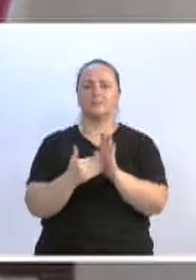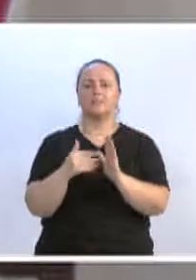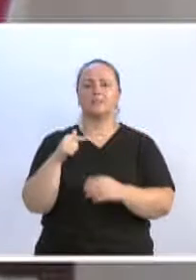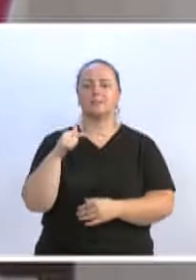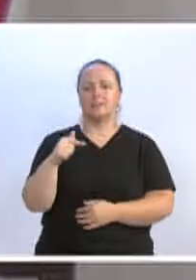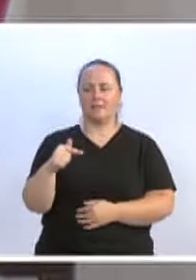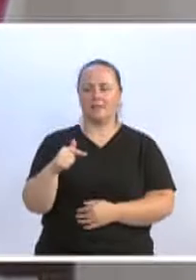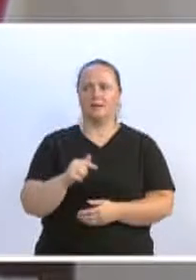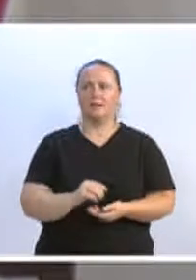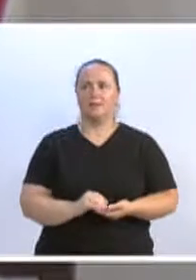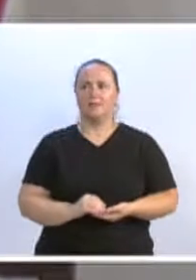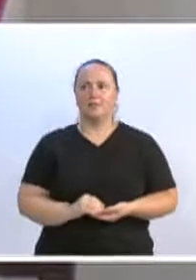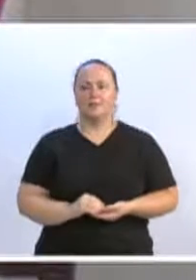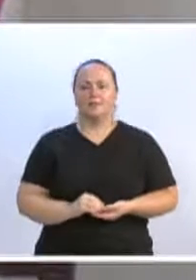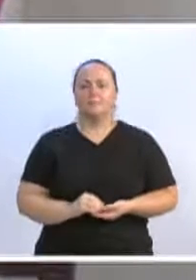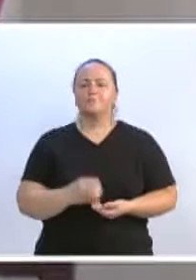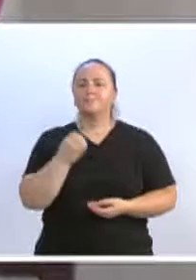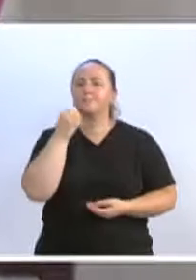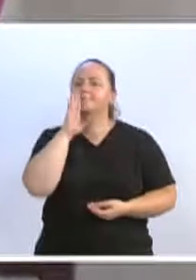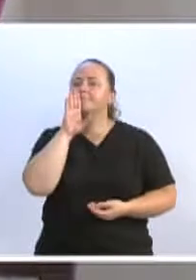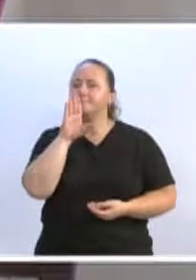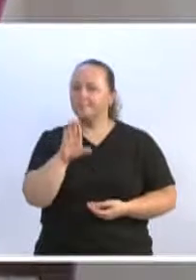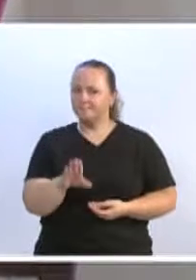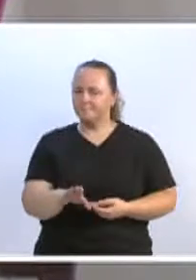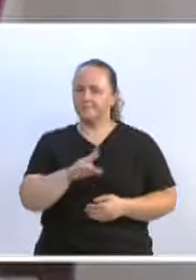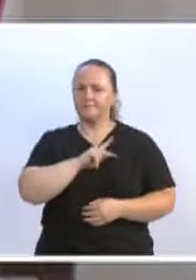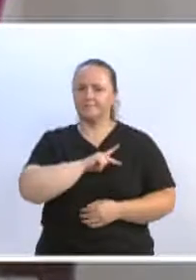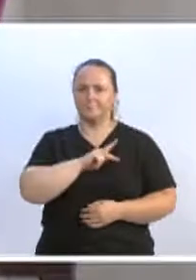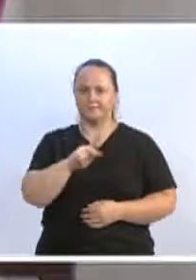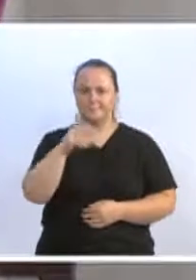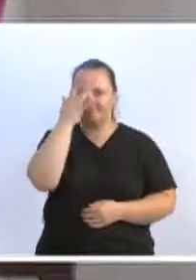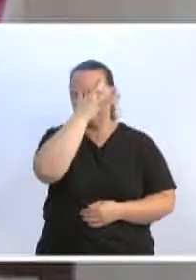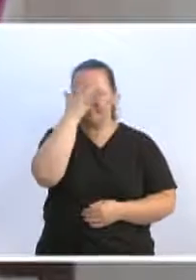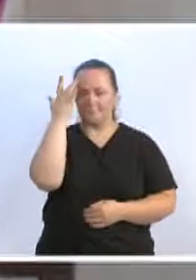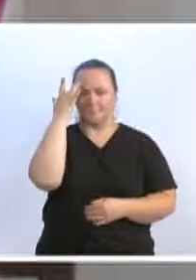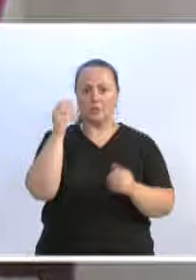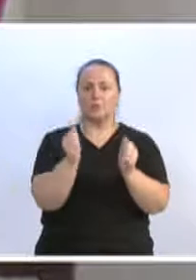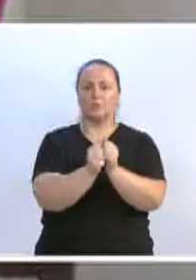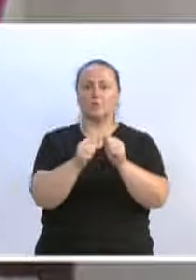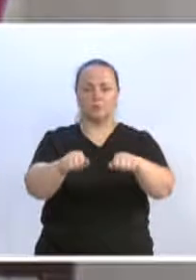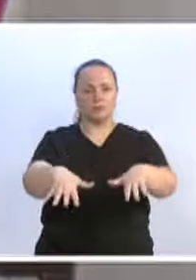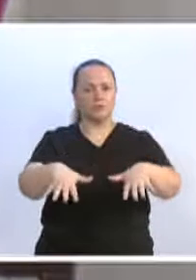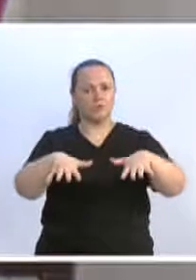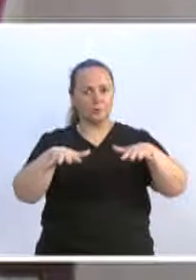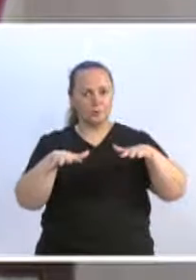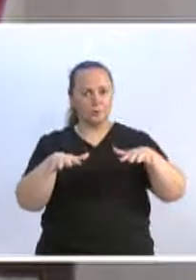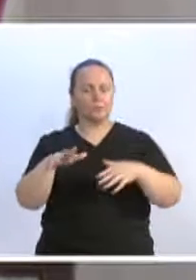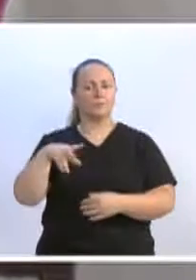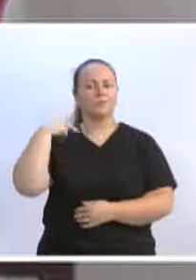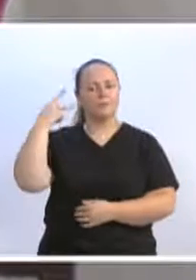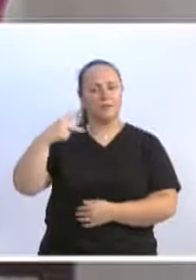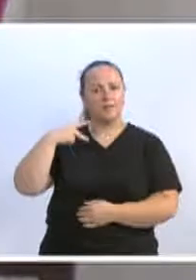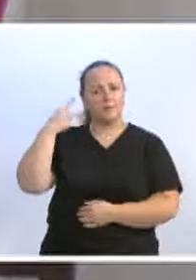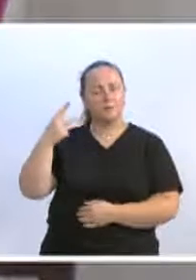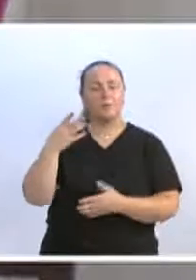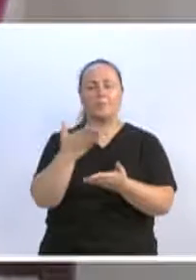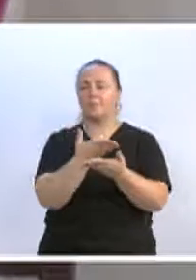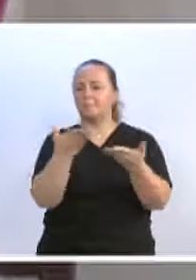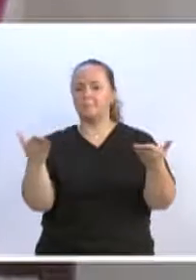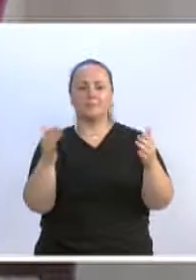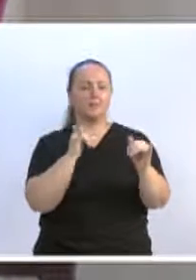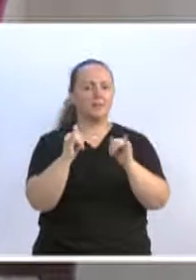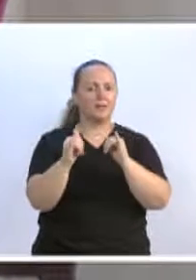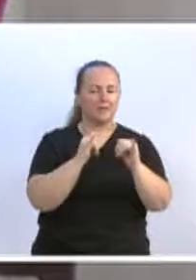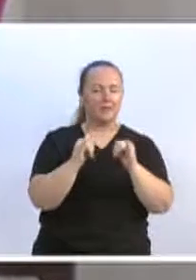muito boa tarde senhor presidente quem nos acompanha apanhar na plenária demais vereadores pessoal da internet facebook